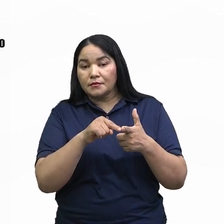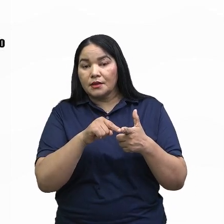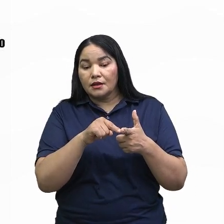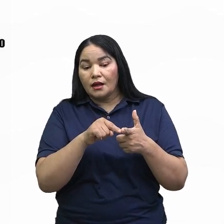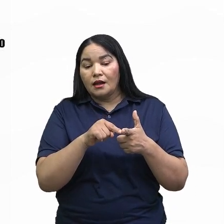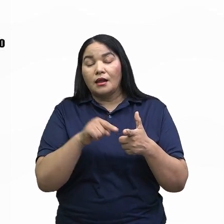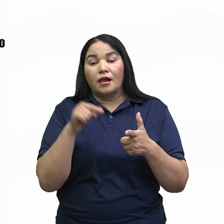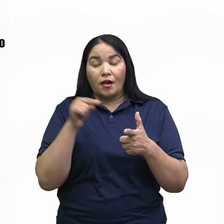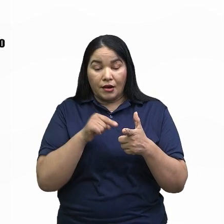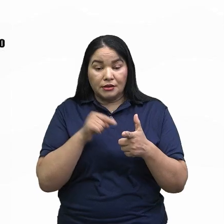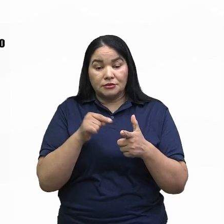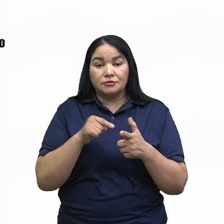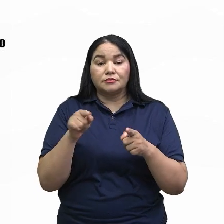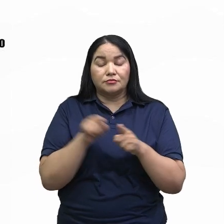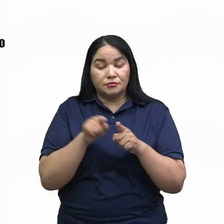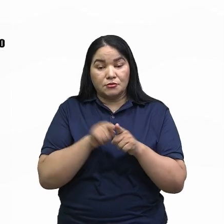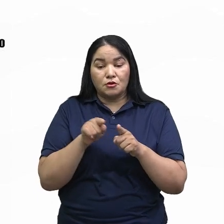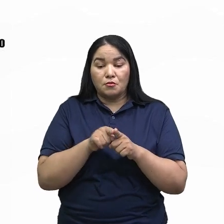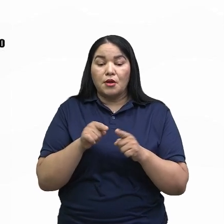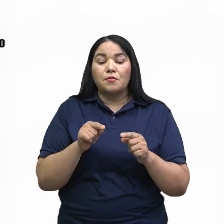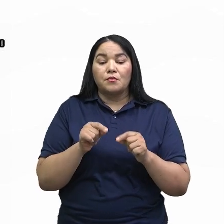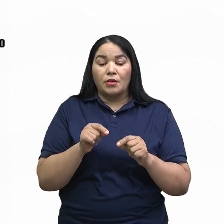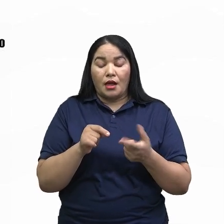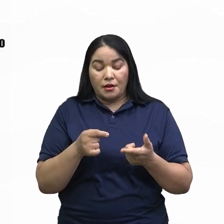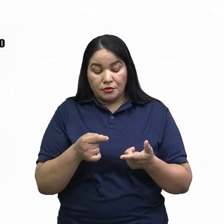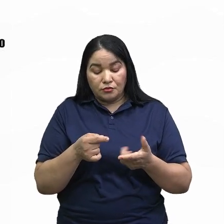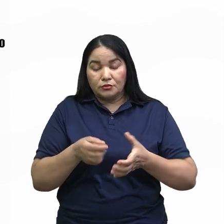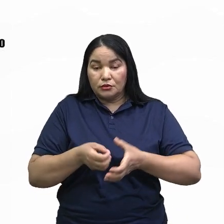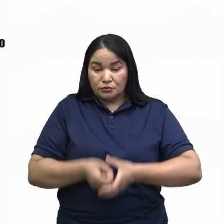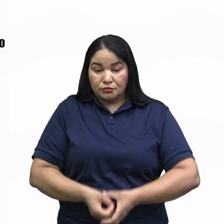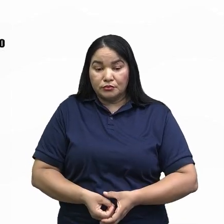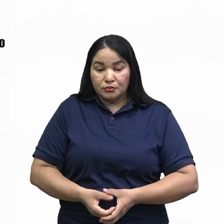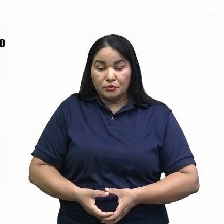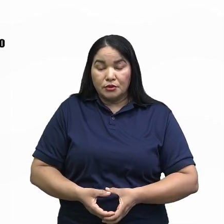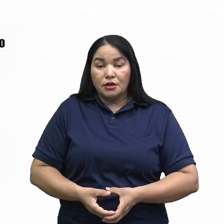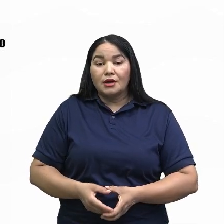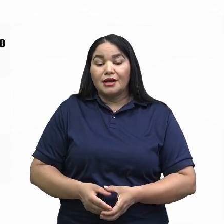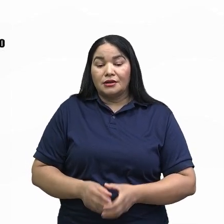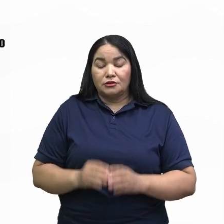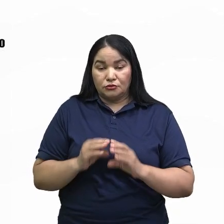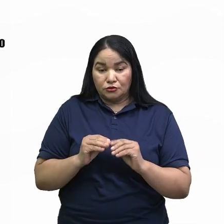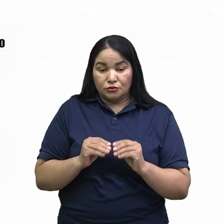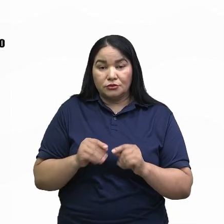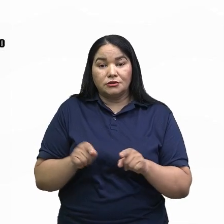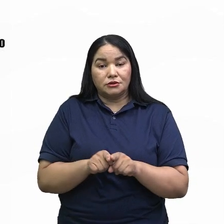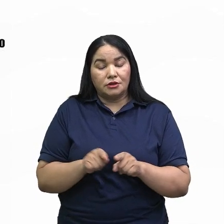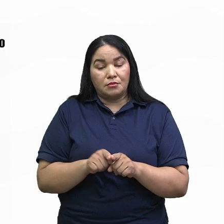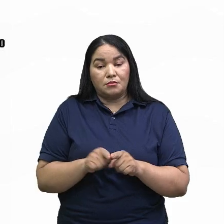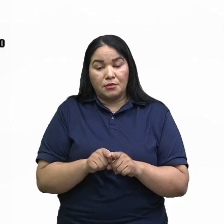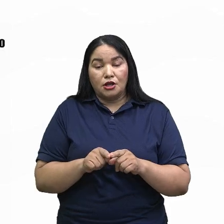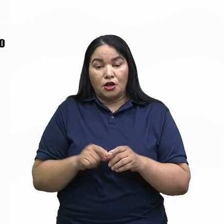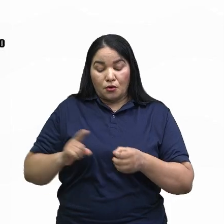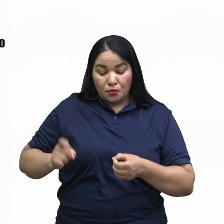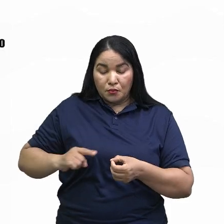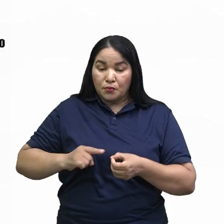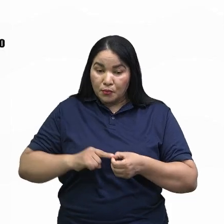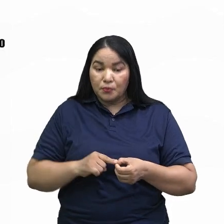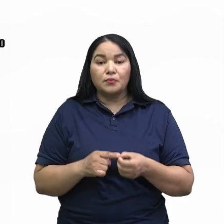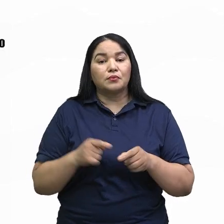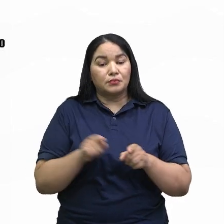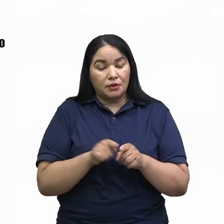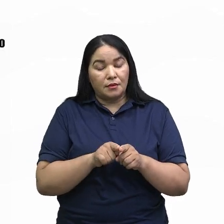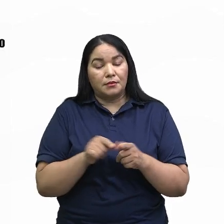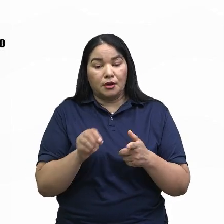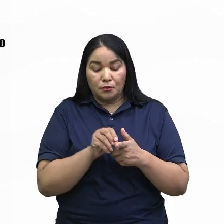na verdade, o mesmo caminho que sai a urina, também sai o esperma, tá? Então, é o mesmo caminho.